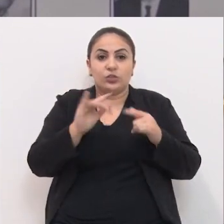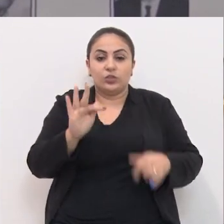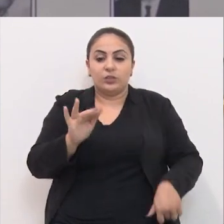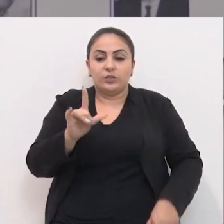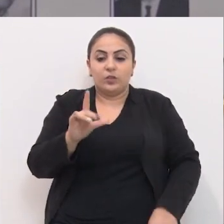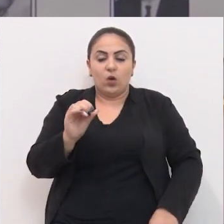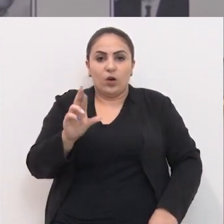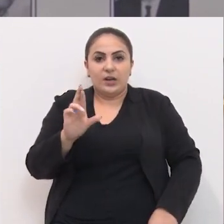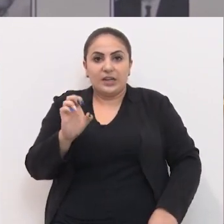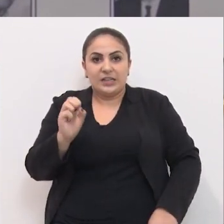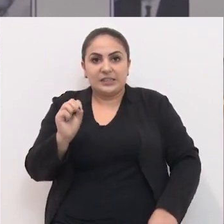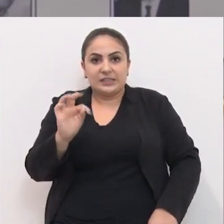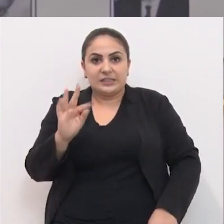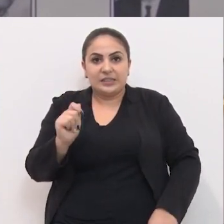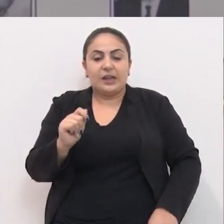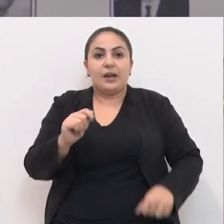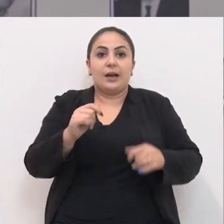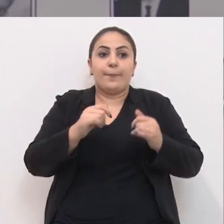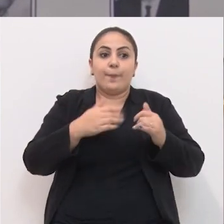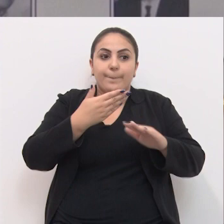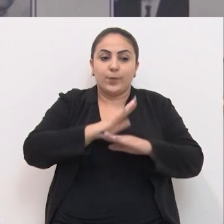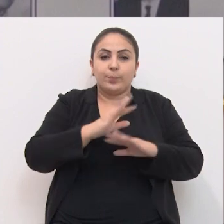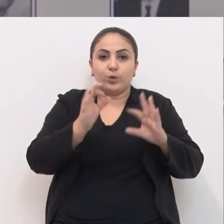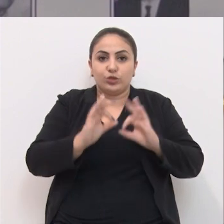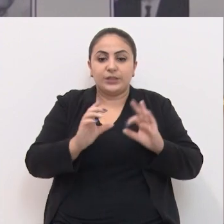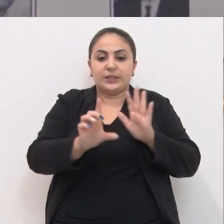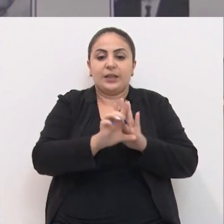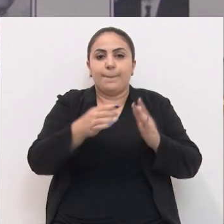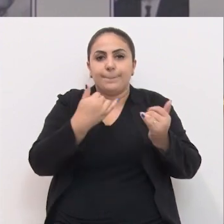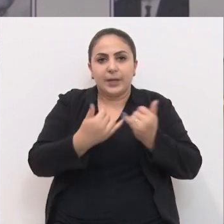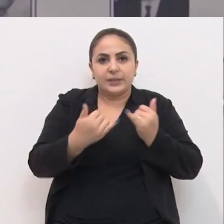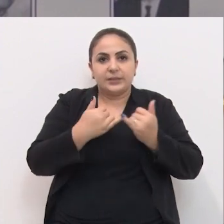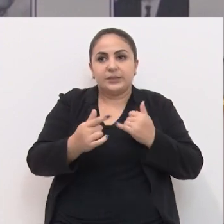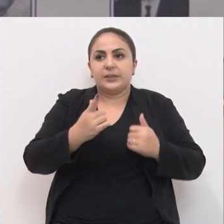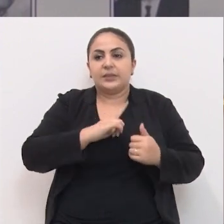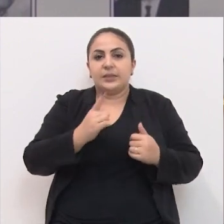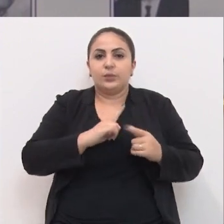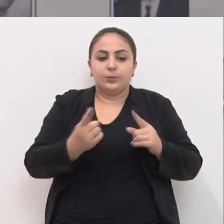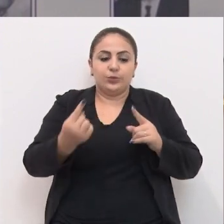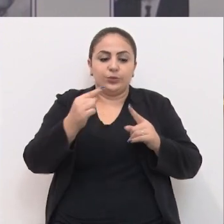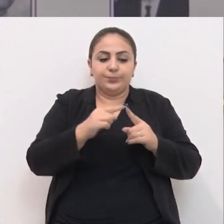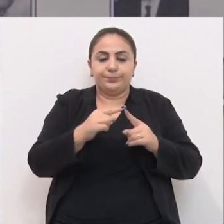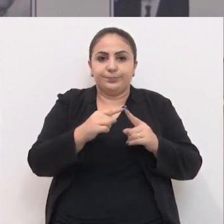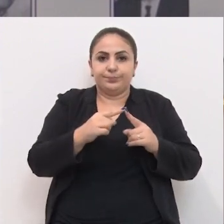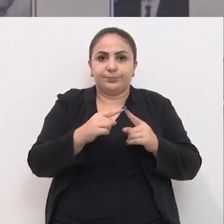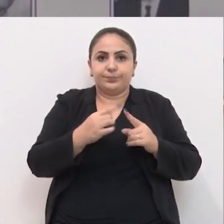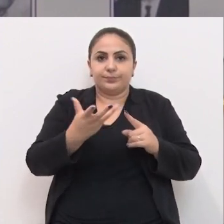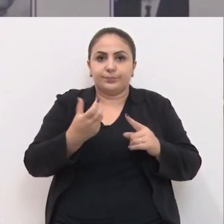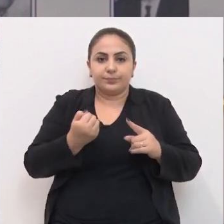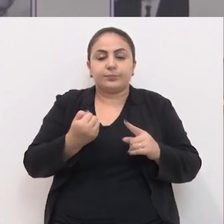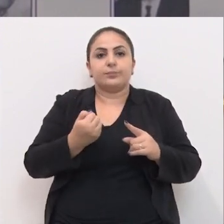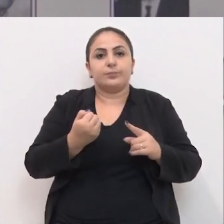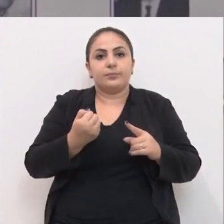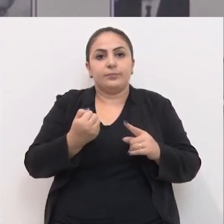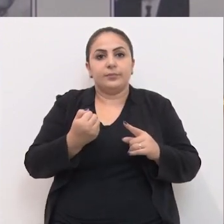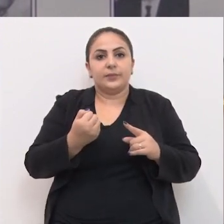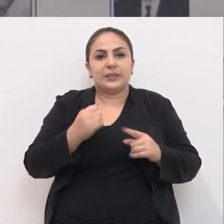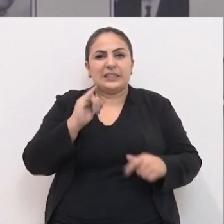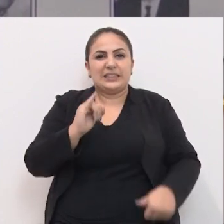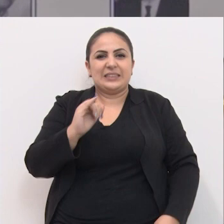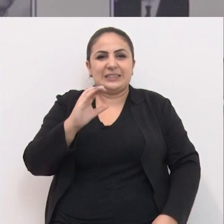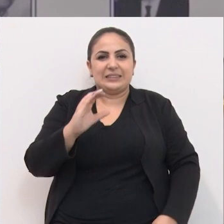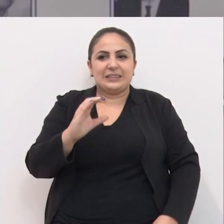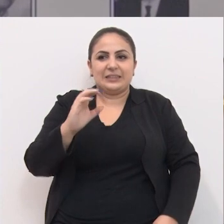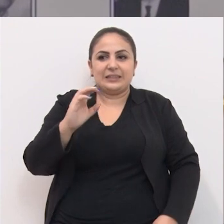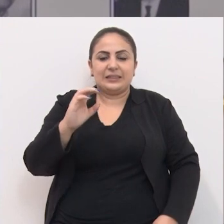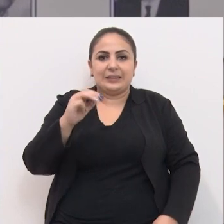departamentos, batalhões, enfim, nós temos quase que toda a estruturação desses dois órgãos estaduais. E a qualificação dos seus equipamentos, que muitas